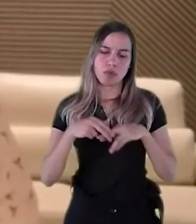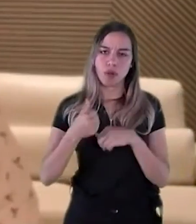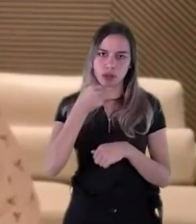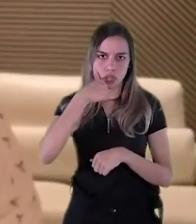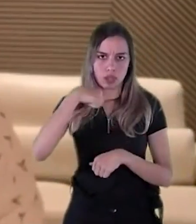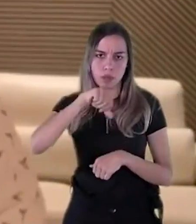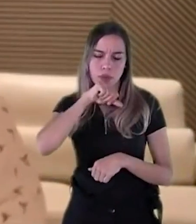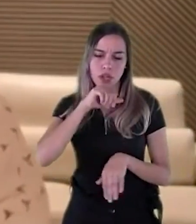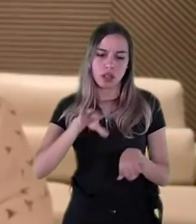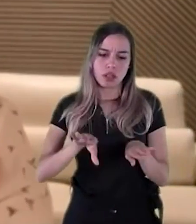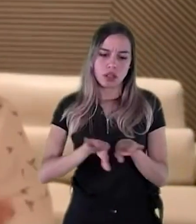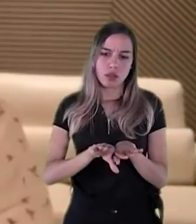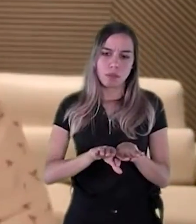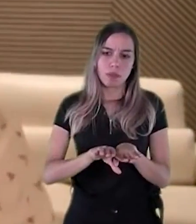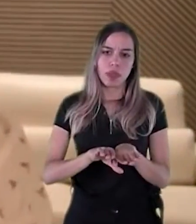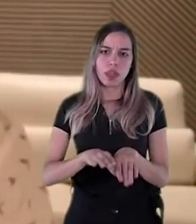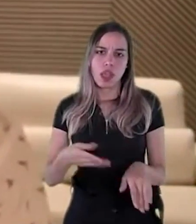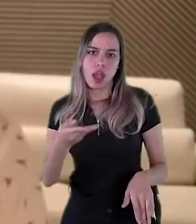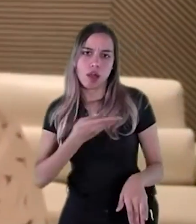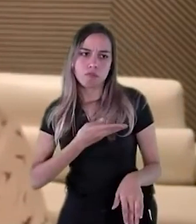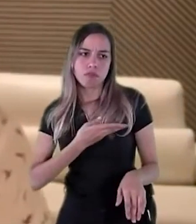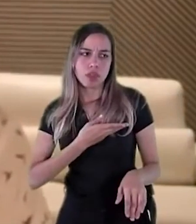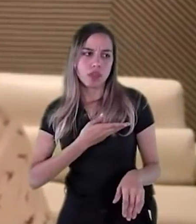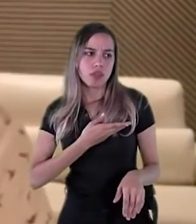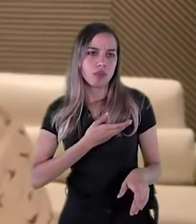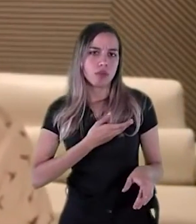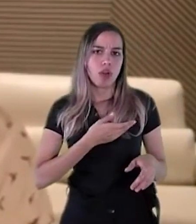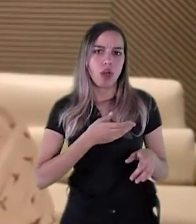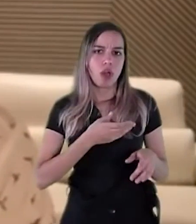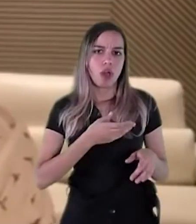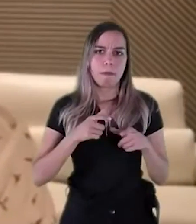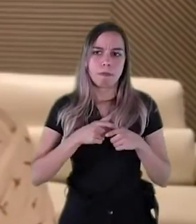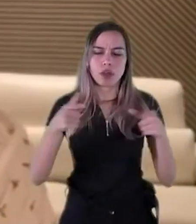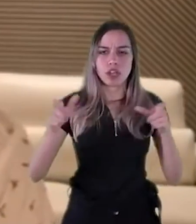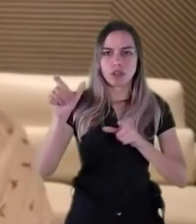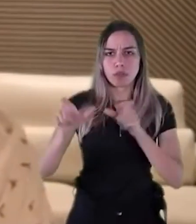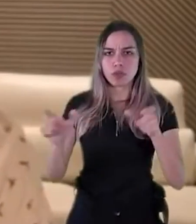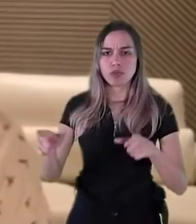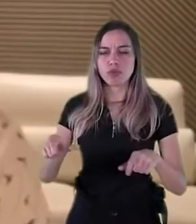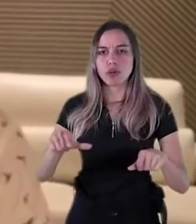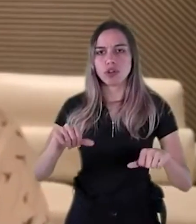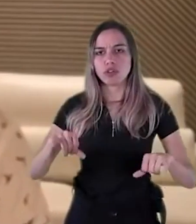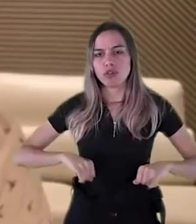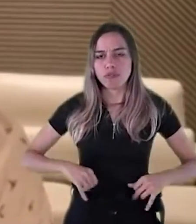que sofre e que de alguma forma me toca muito, muito, muito.